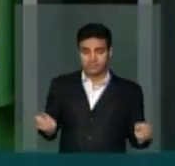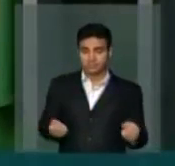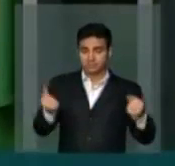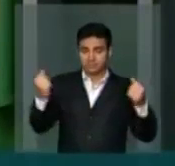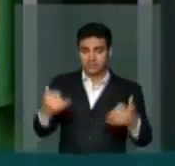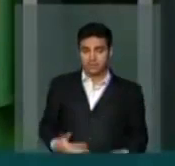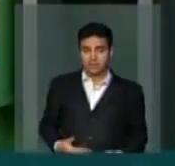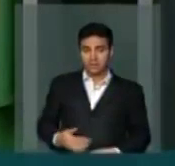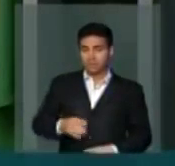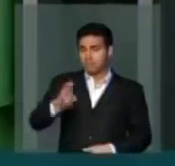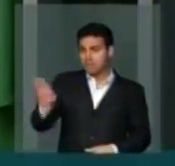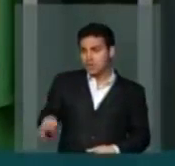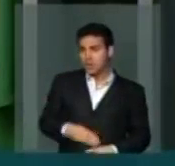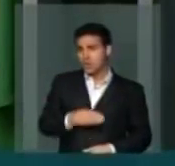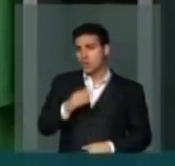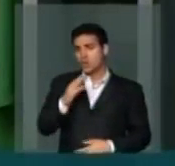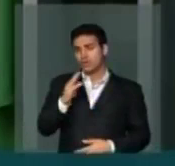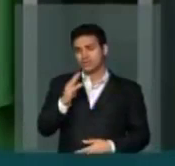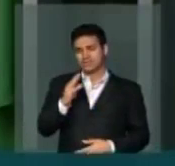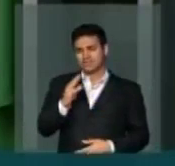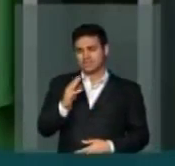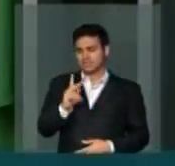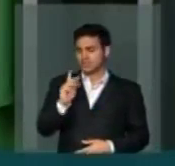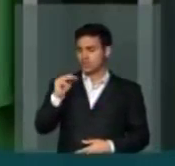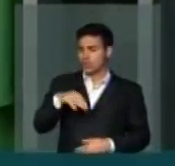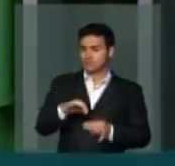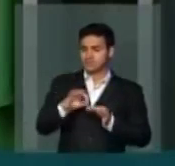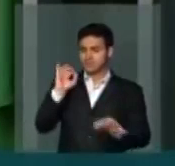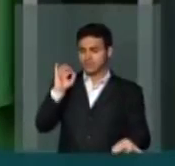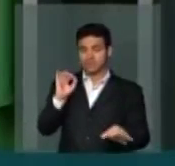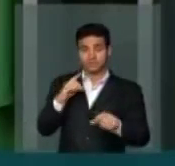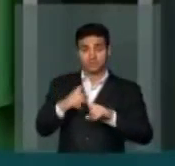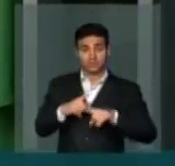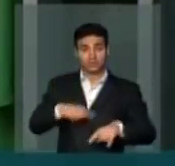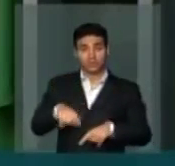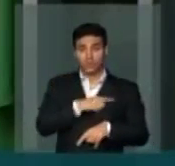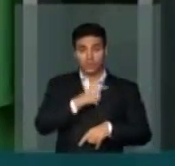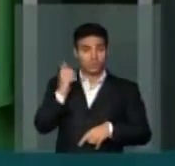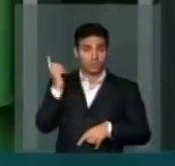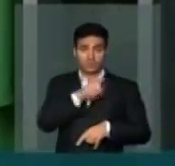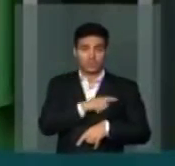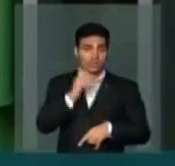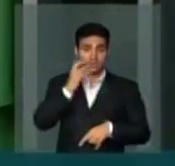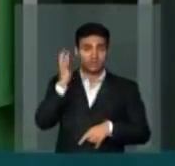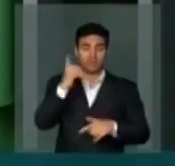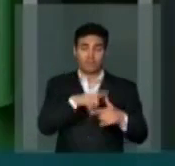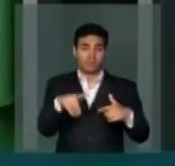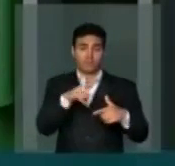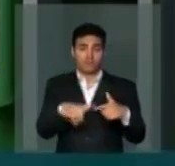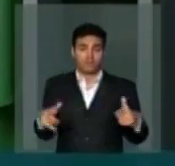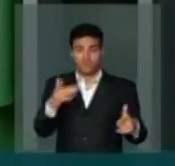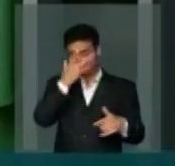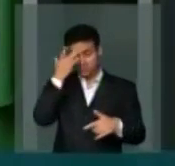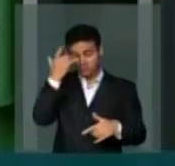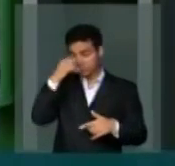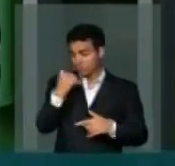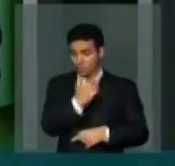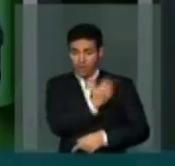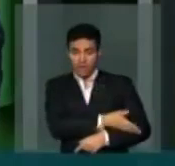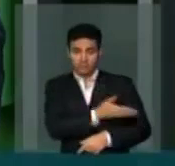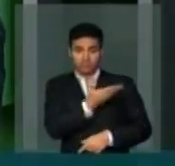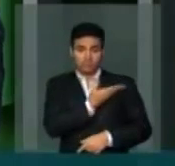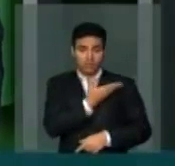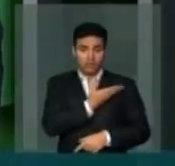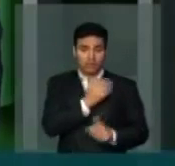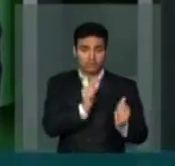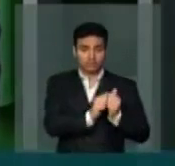milhões de quilômetros de distância do nosso planeta, por que não conseguimos solucionar os problemas de quem mora ao nosso lado, bem